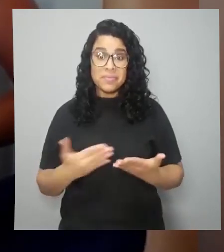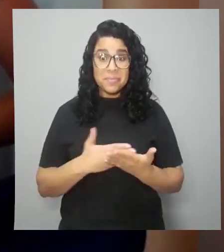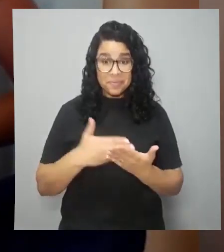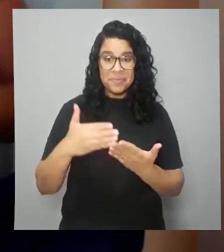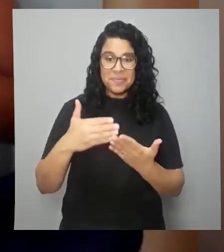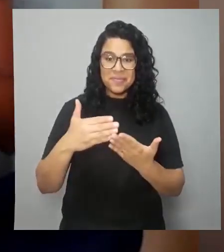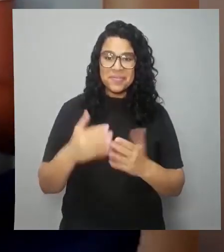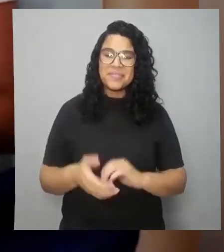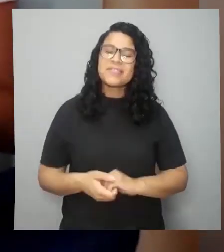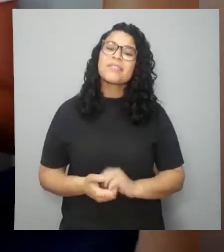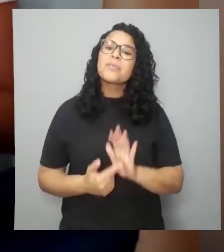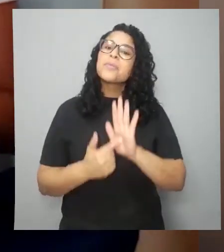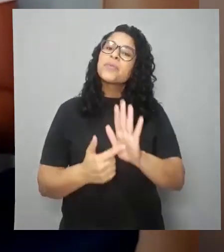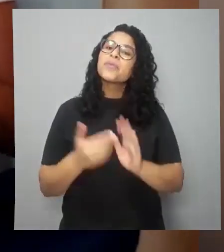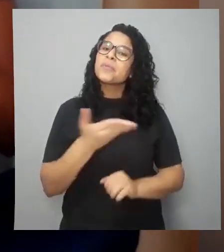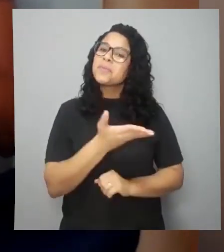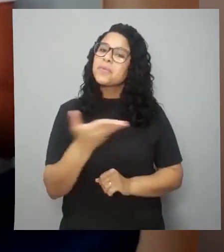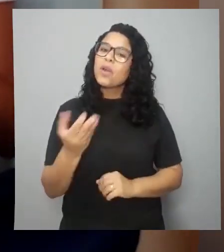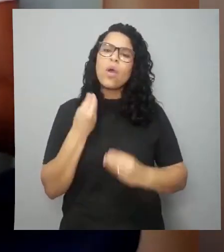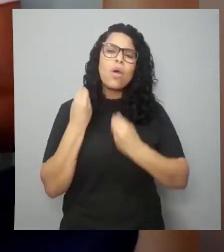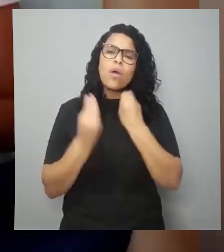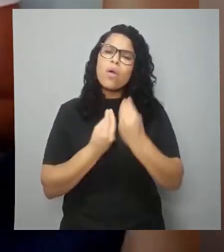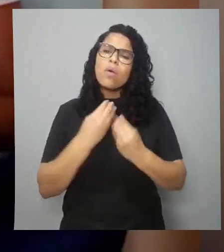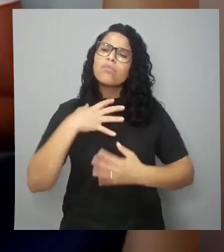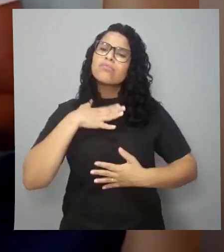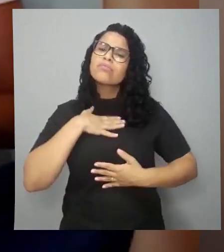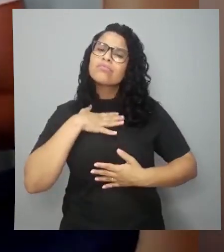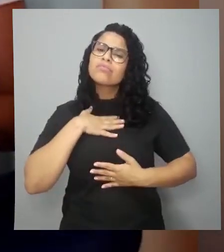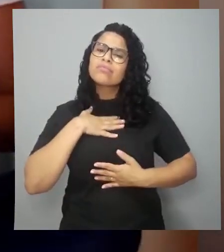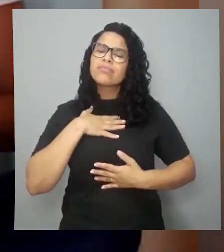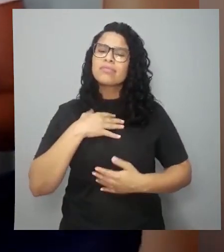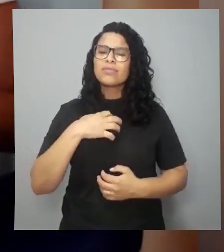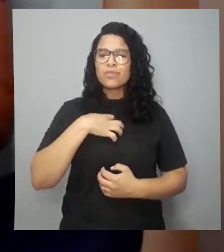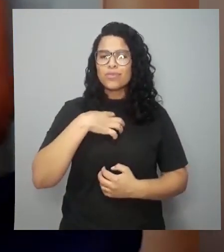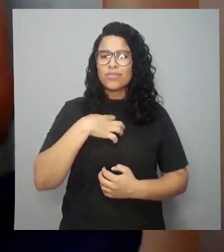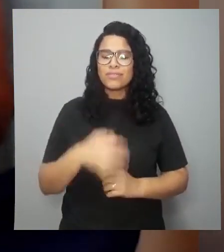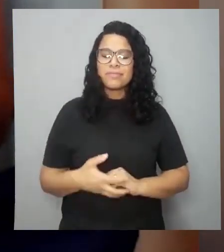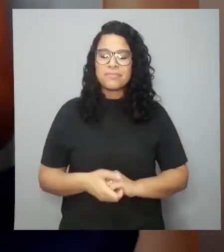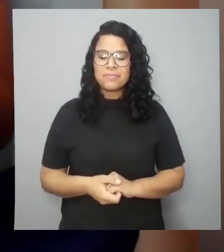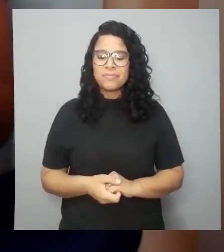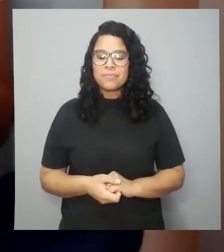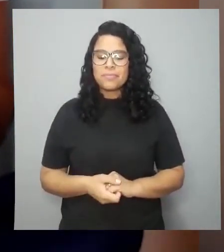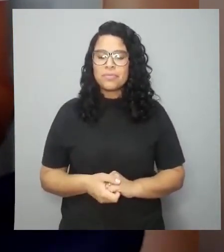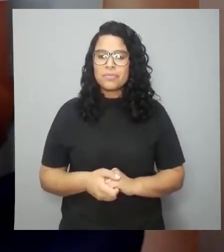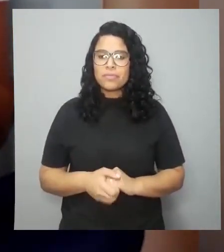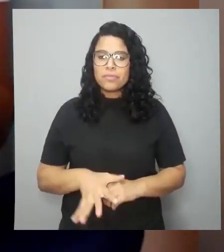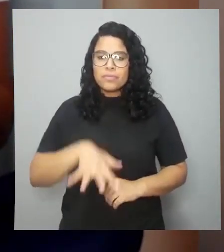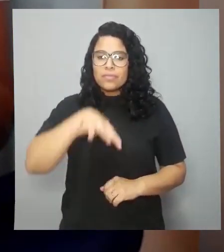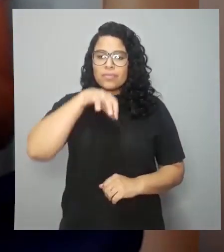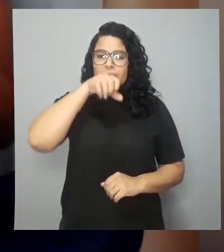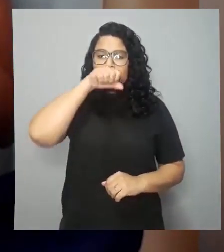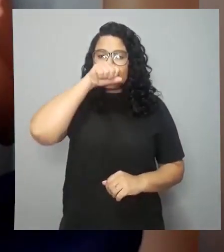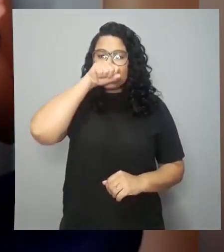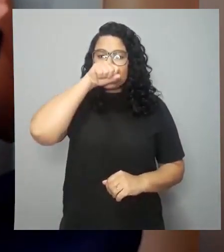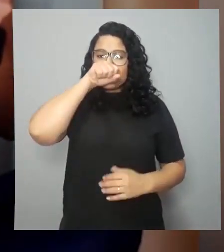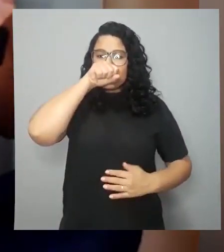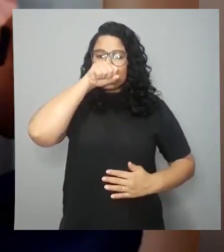vamos começar? Vou mostrar para vocês como vai funcionar a barriguinha de vocês. Então, eu vou puxar o ar